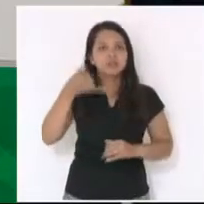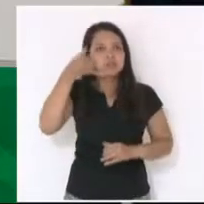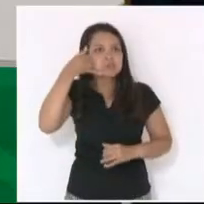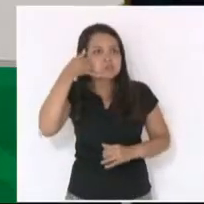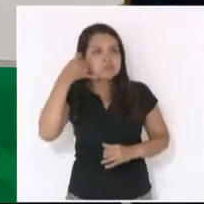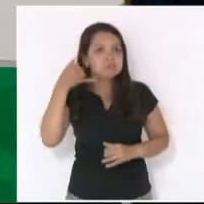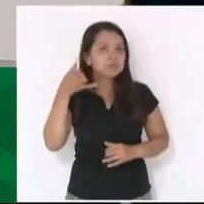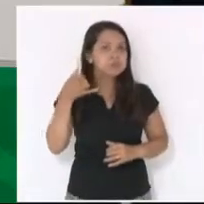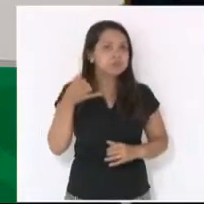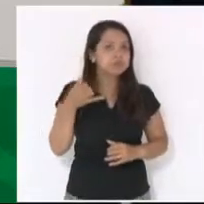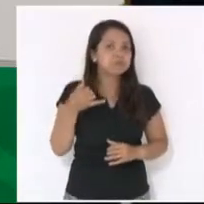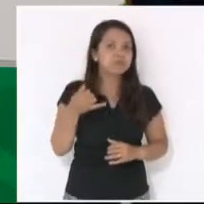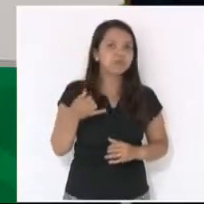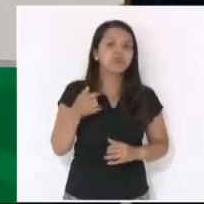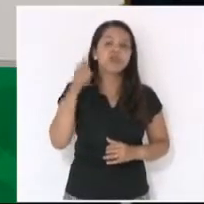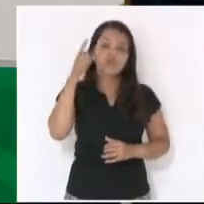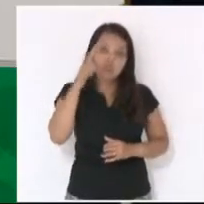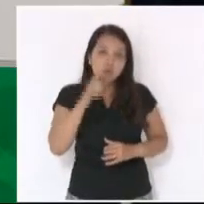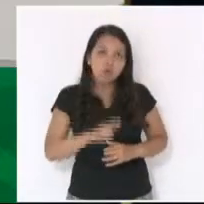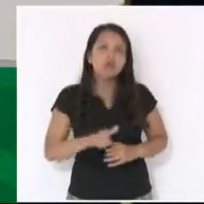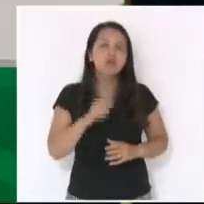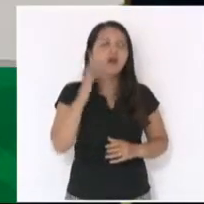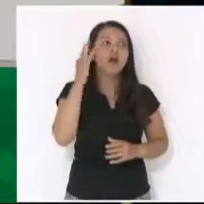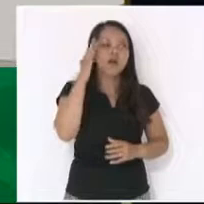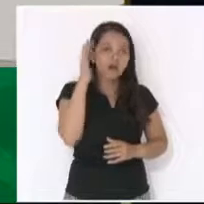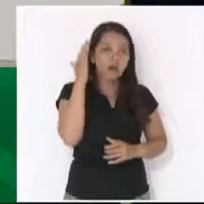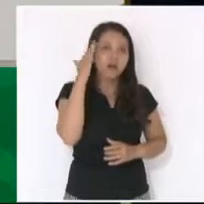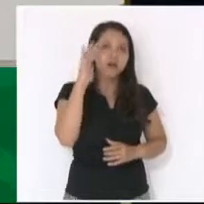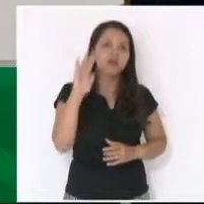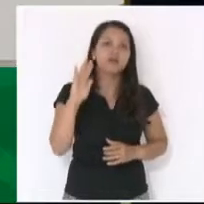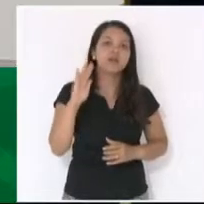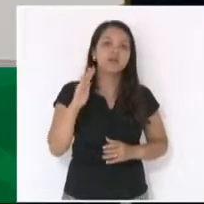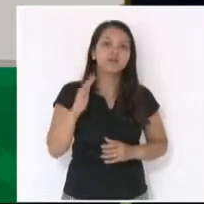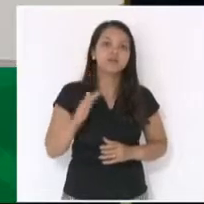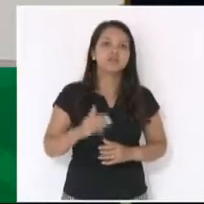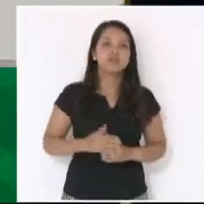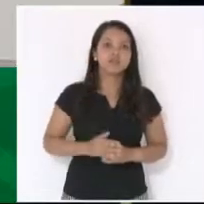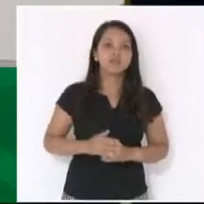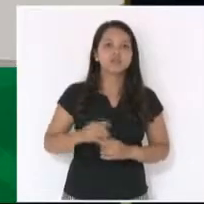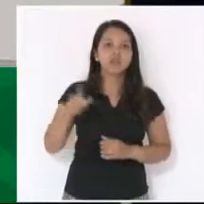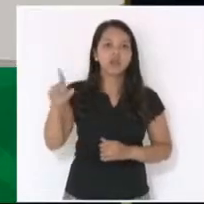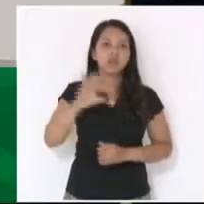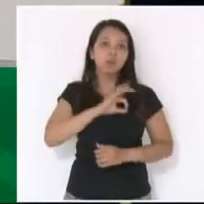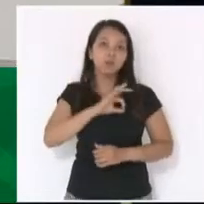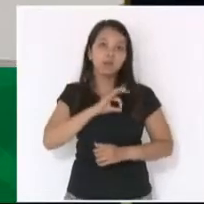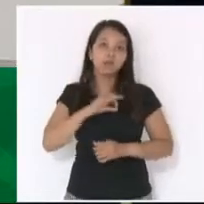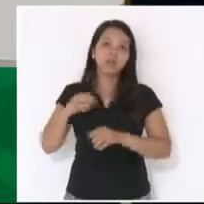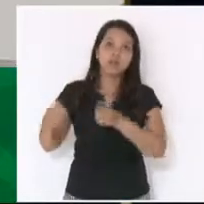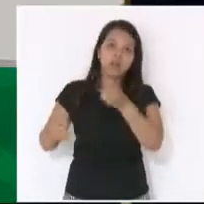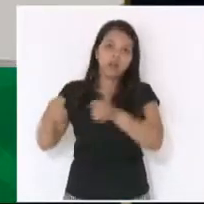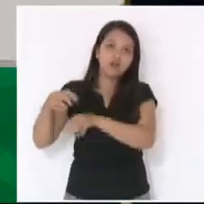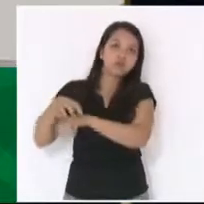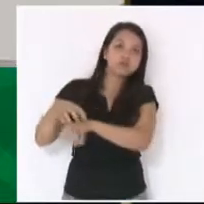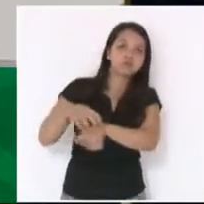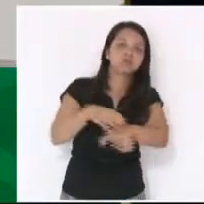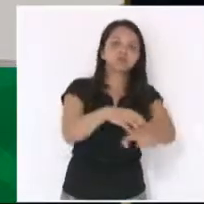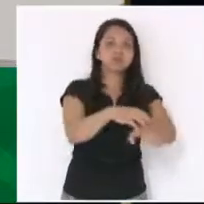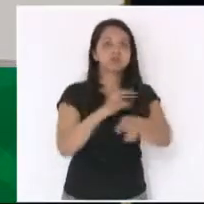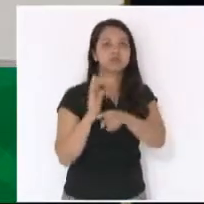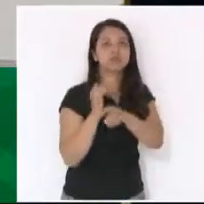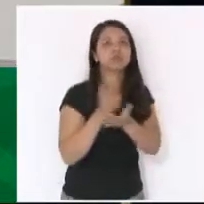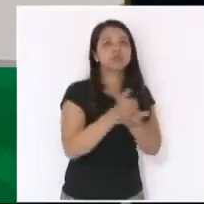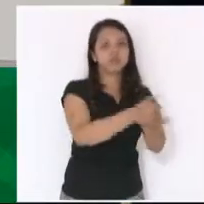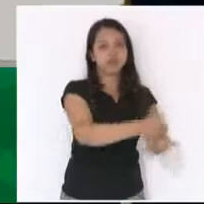ocorrência vai conseguir identificar e acionar as viaturas imediatamente para atender